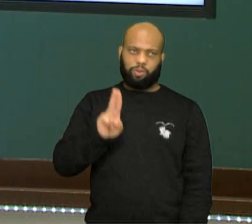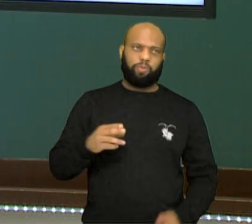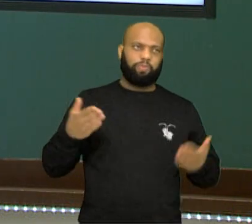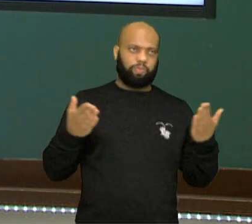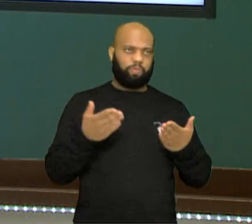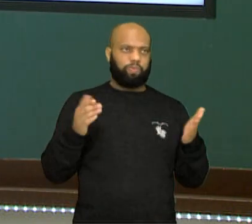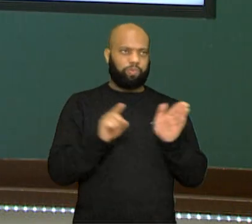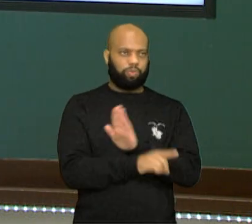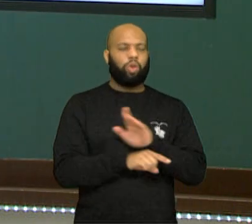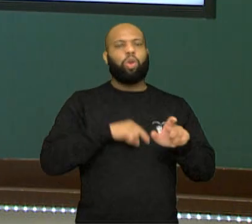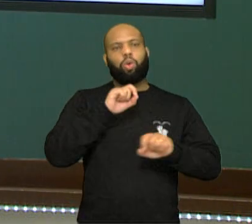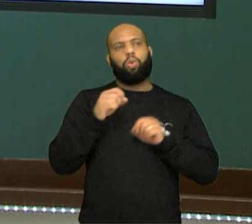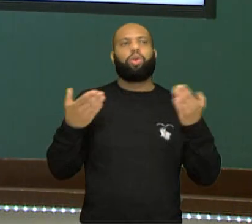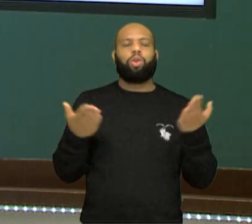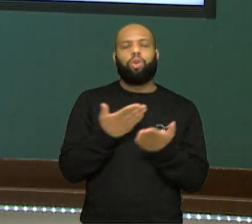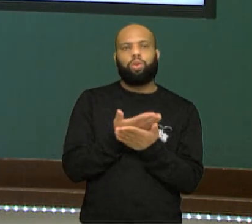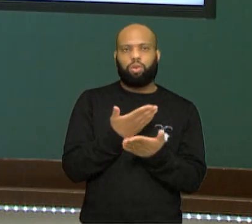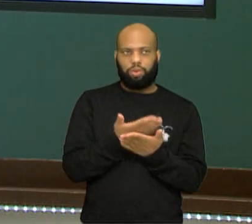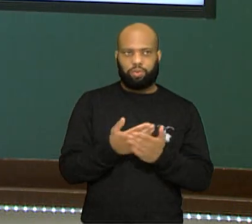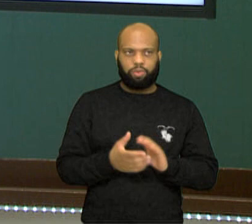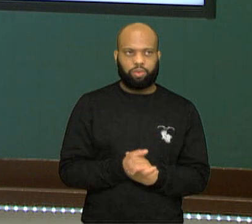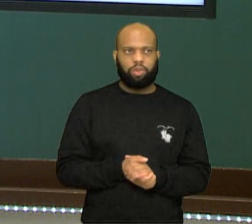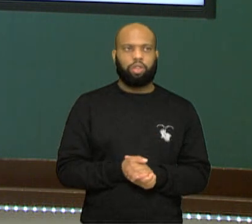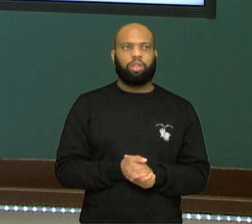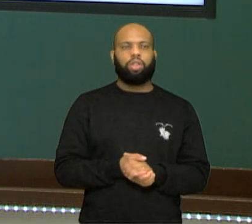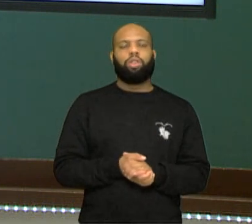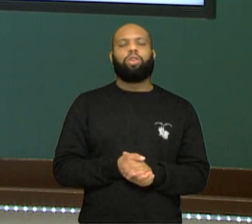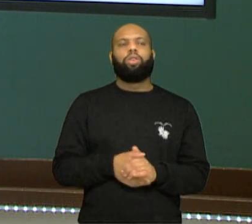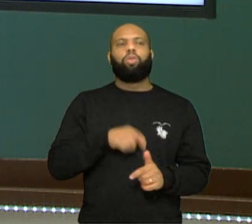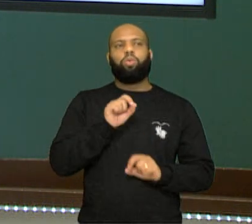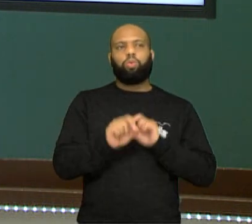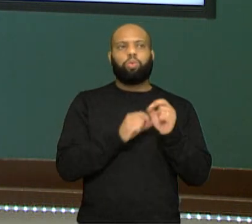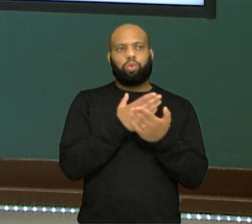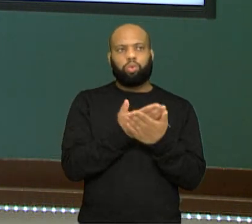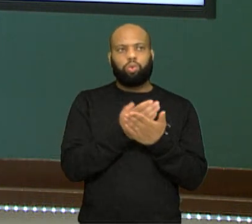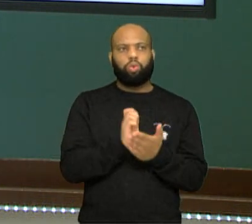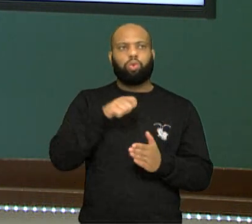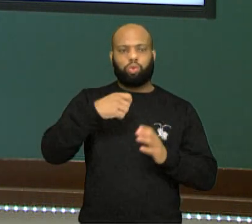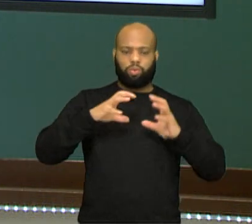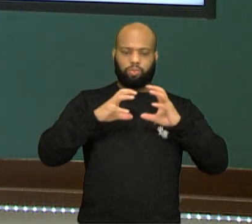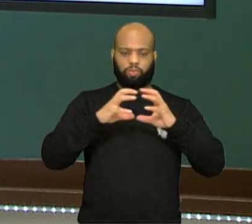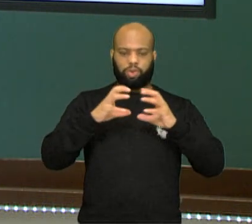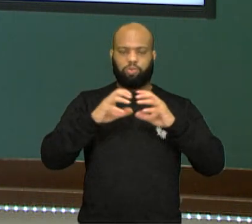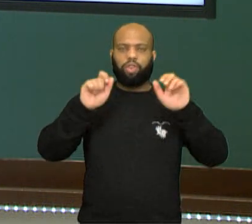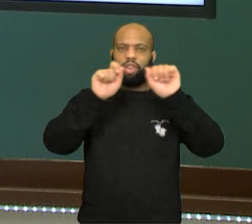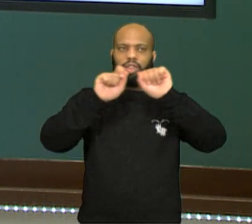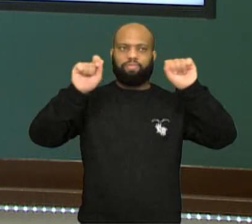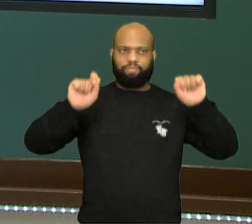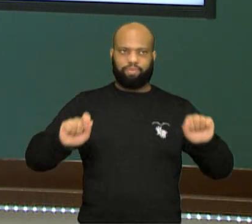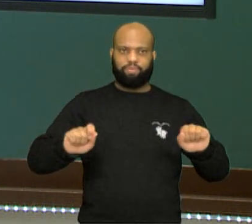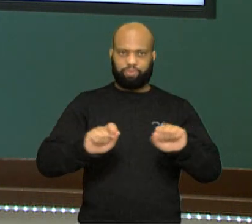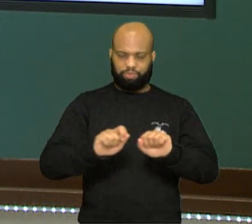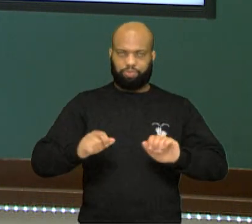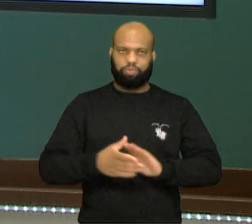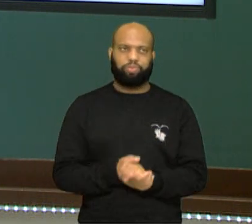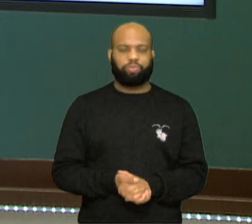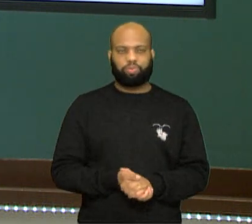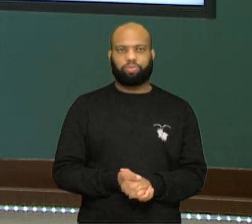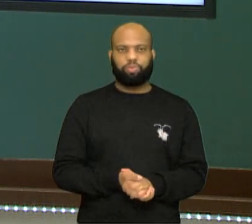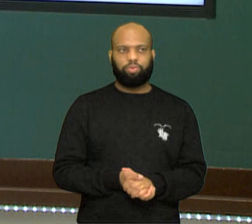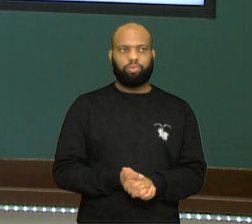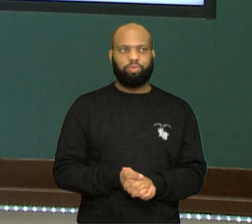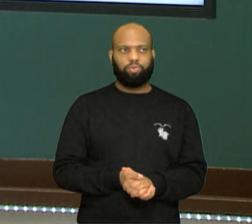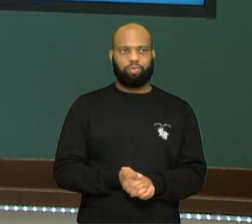último exercício. Tranquilo? Então, no vídeo de hoje, a gente conversou especificamente sobre